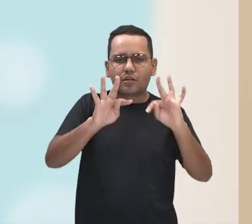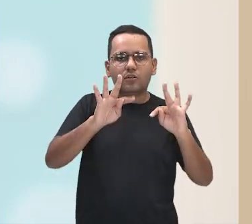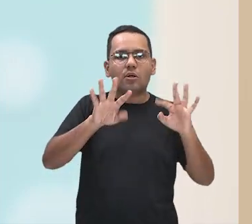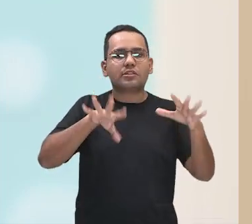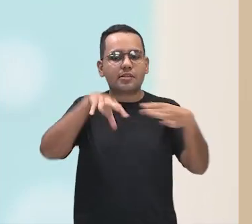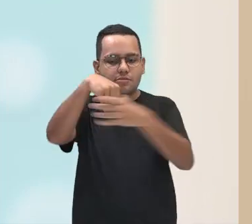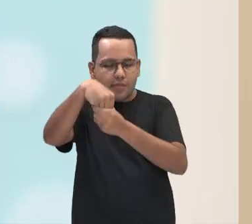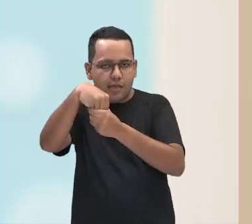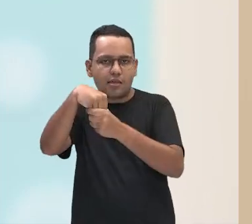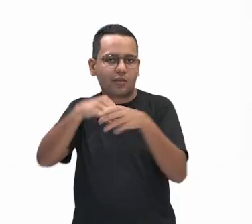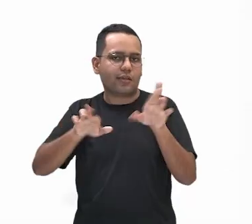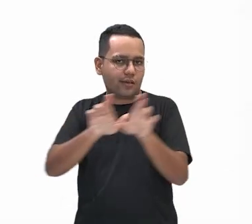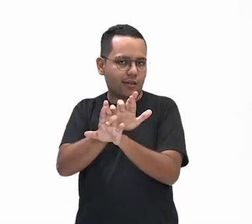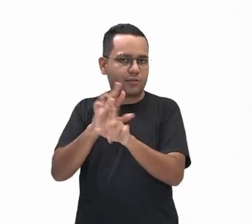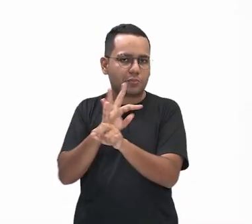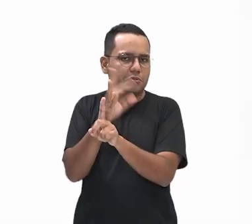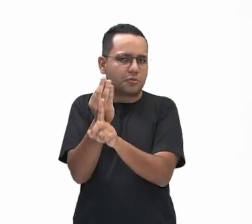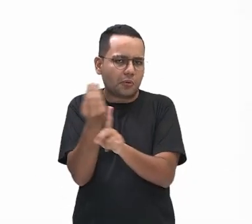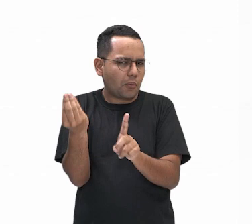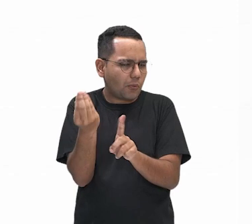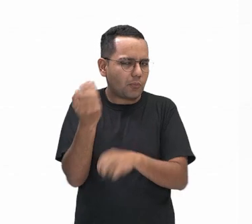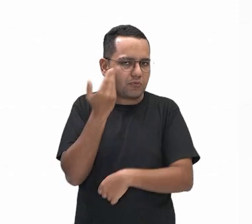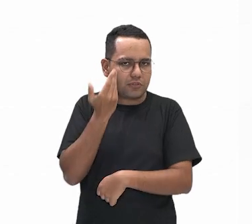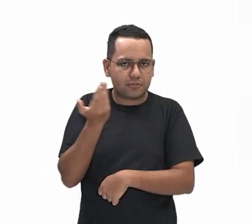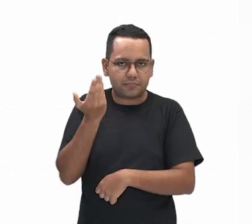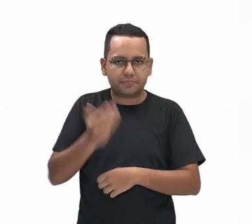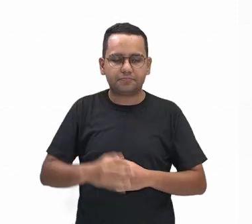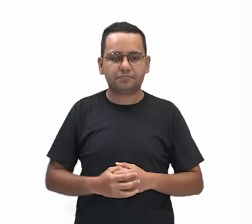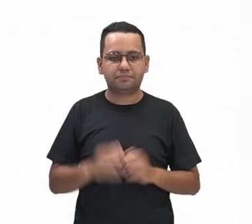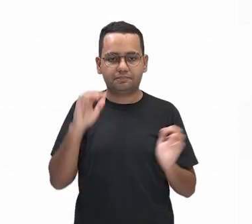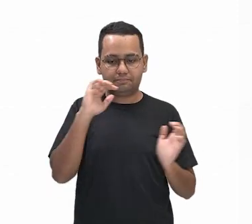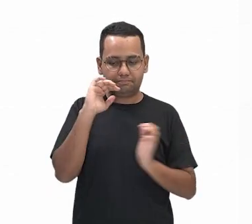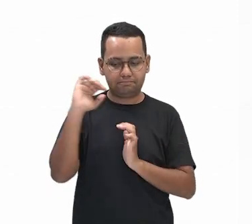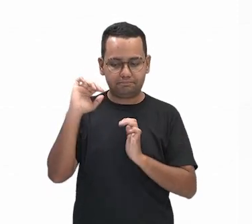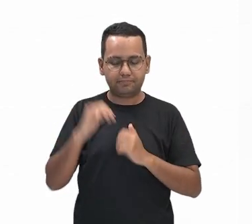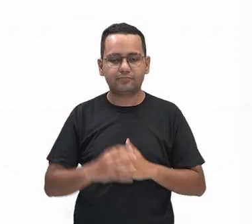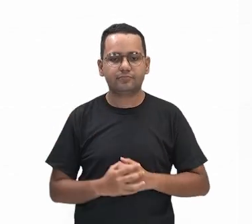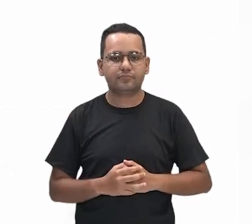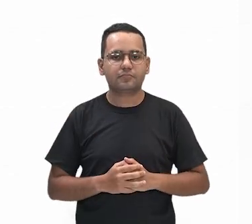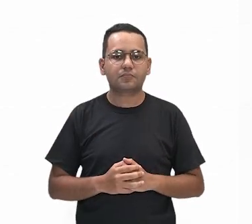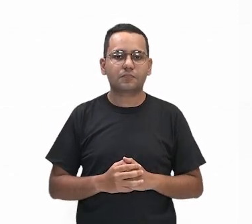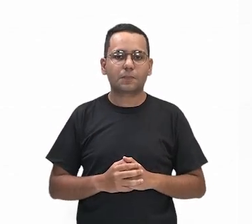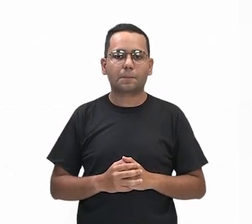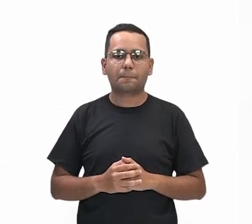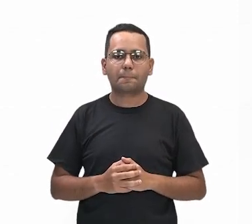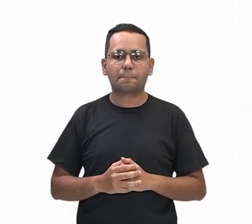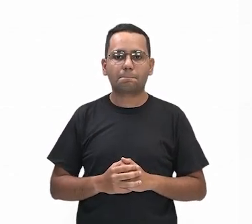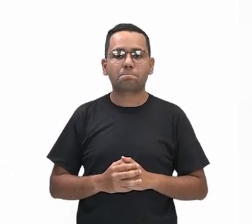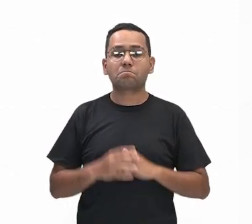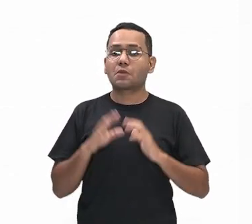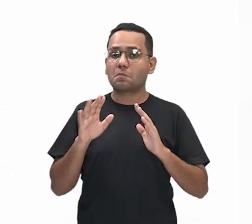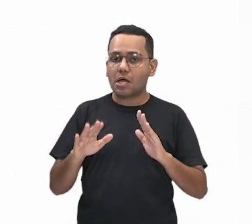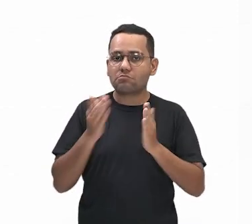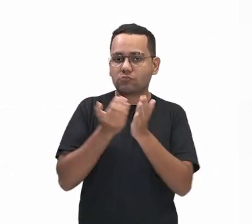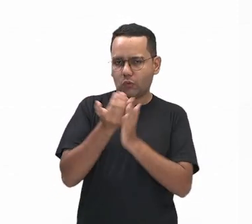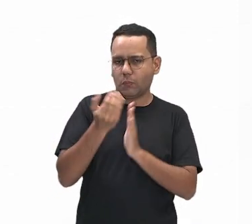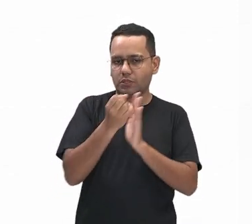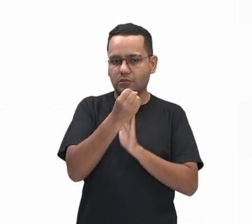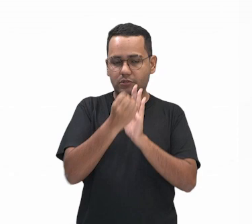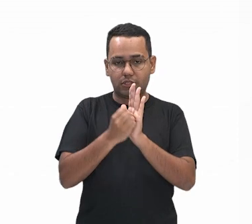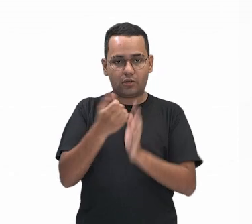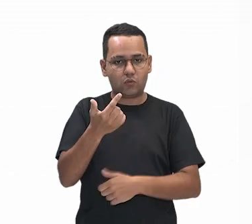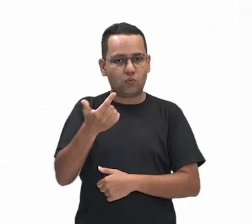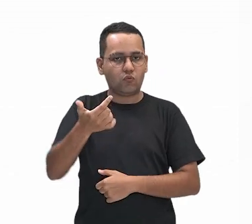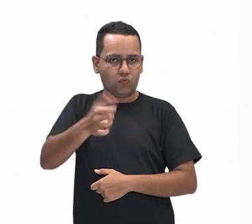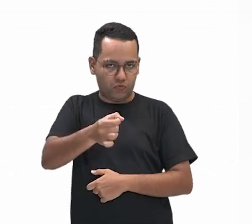artes. Na chamada Era da Informação, iniciada no século XX, que vivenciamos potencialmente